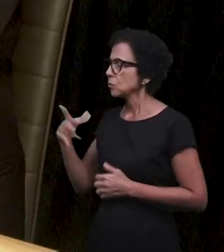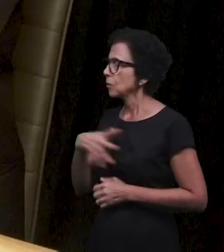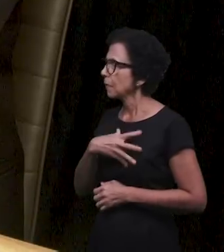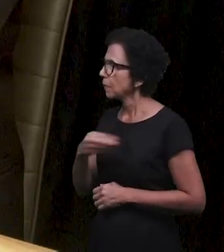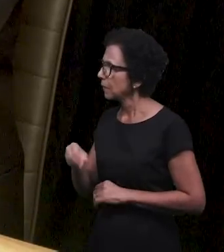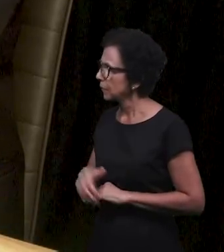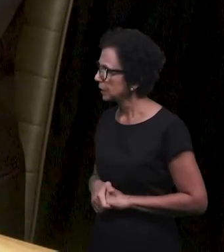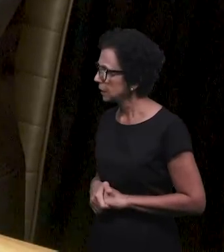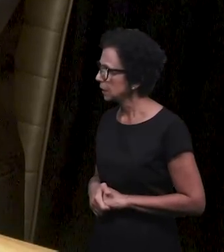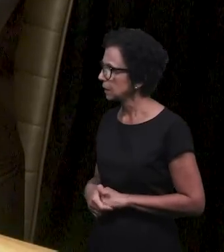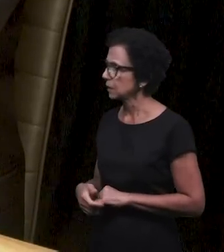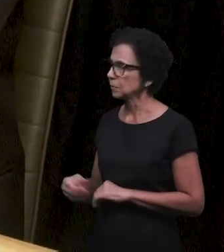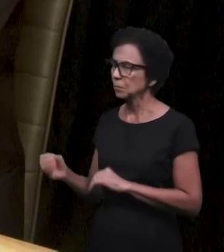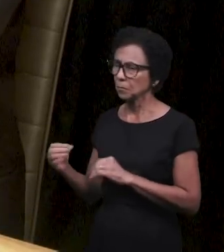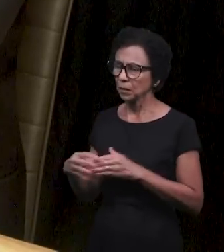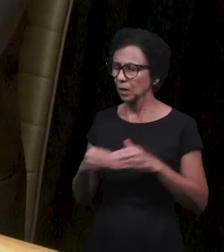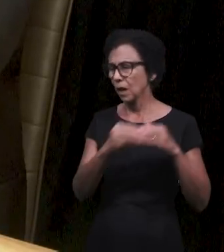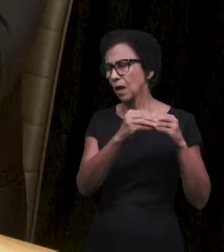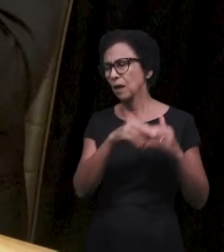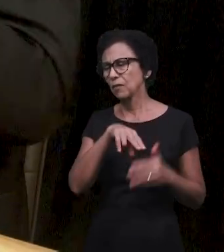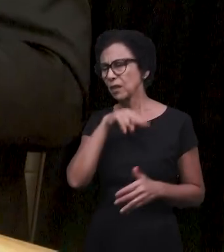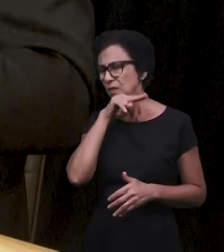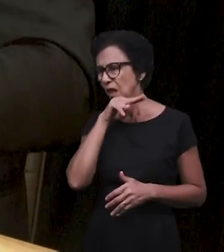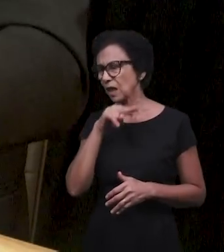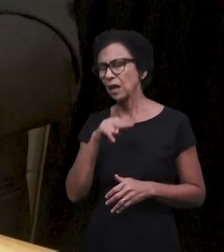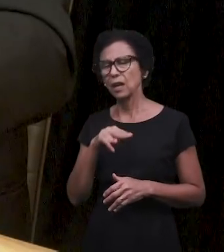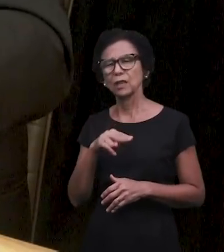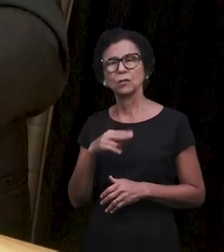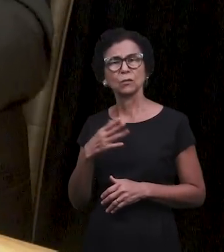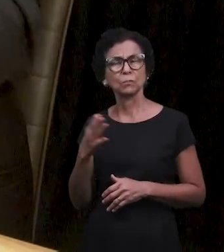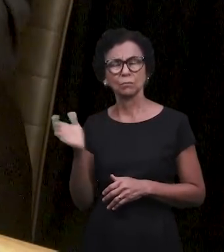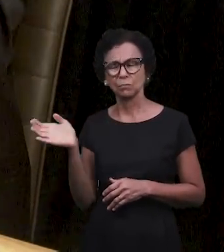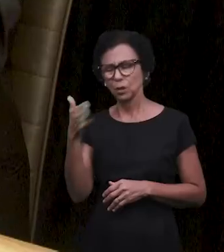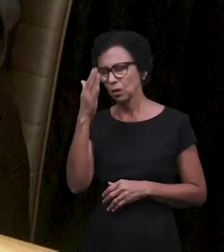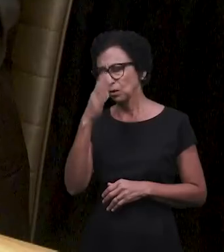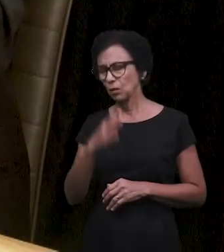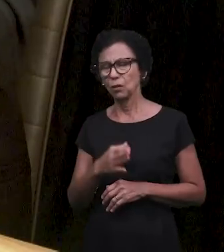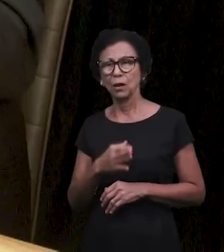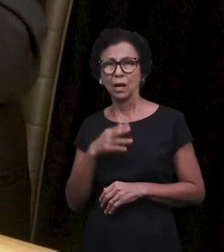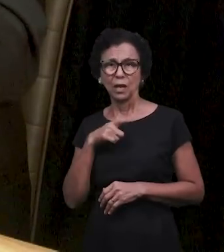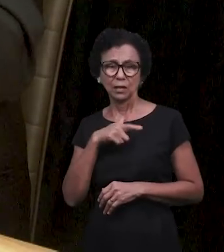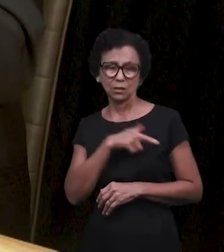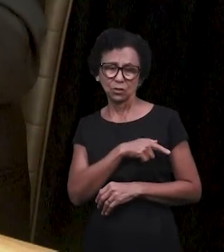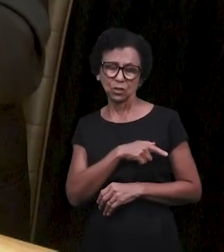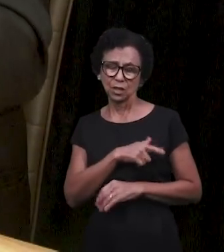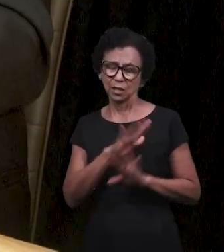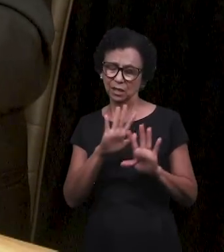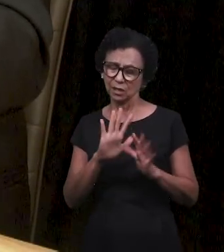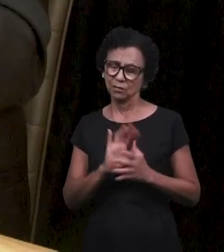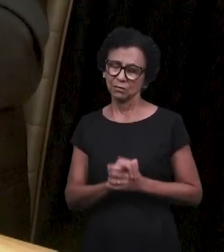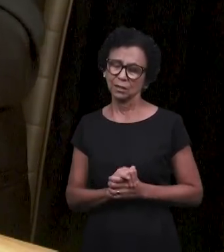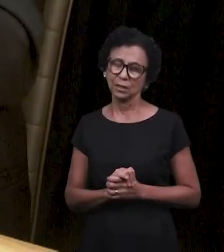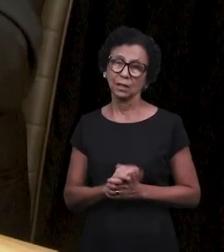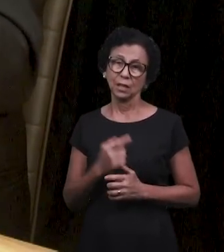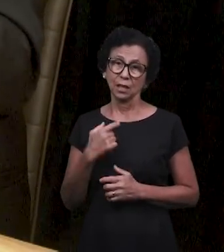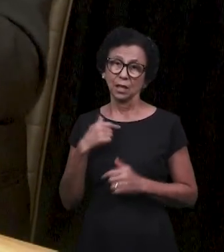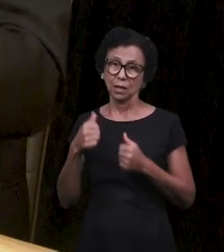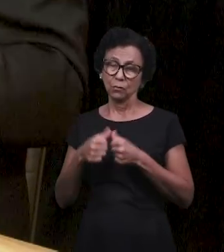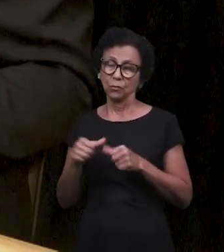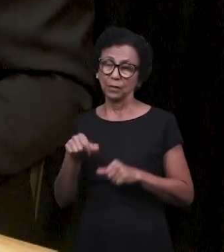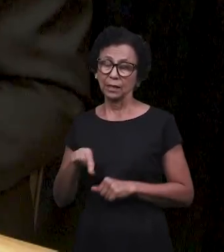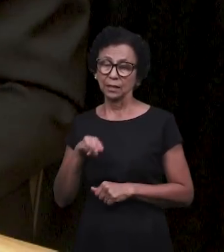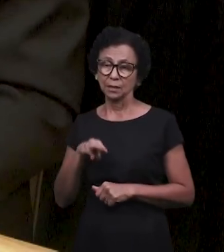meus netos, mas eu vou ficar aqui, porque sabe como é que é, né? Eu sou de Midian, eu vou ficar aqui. E a bênção está